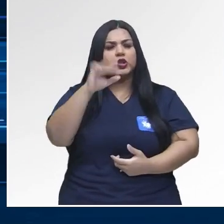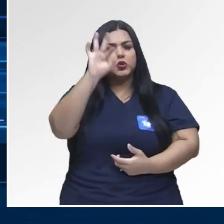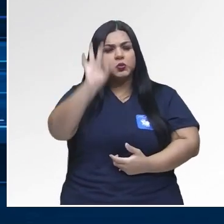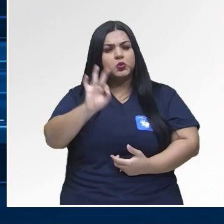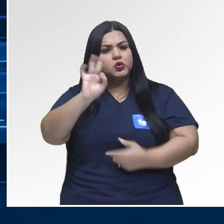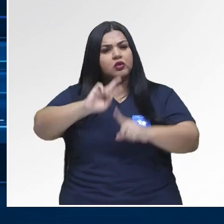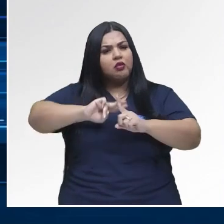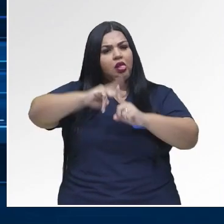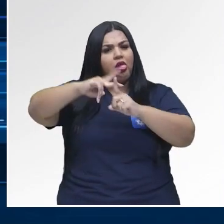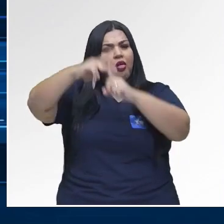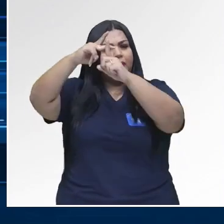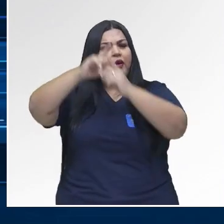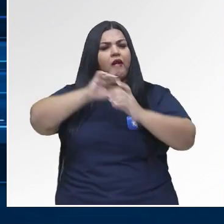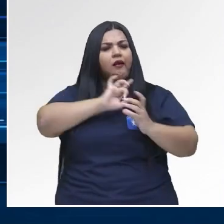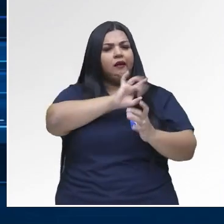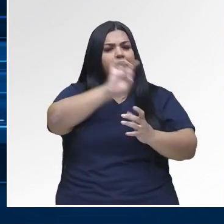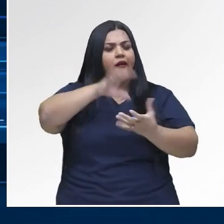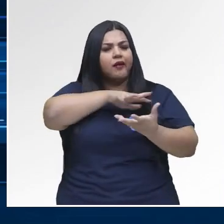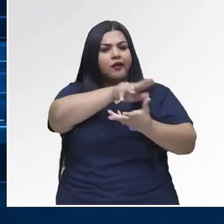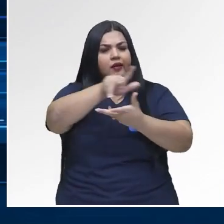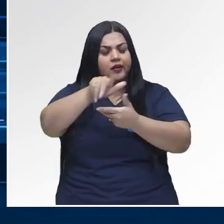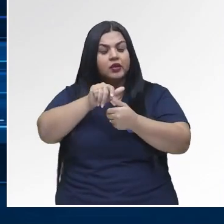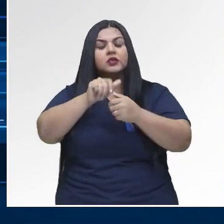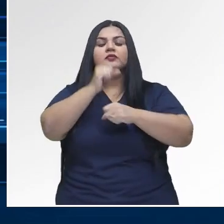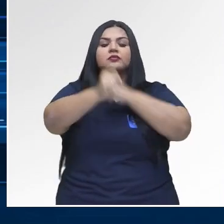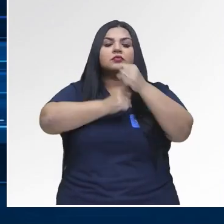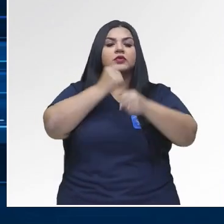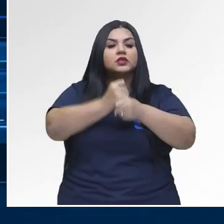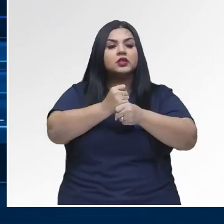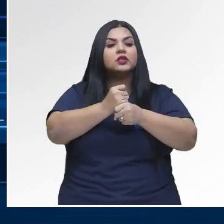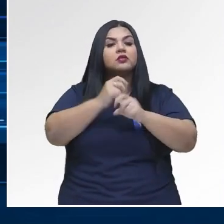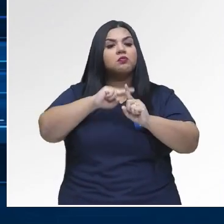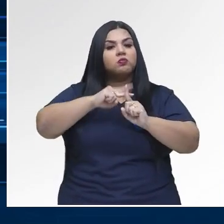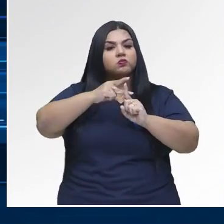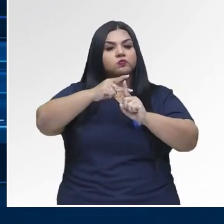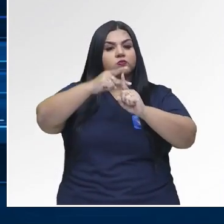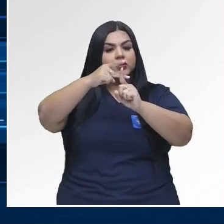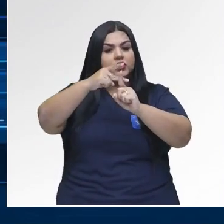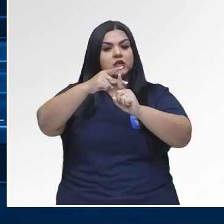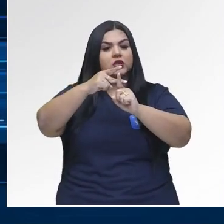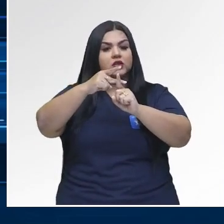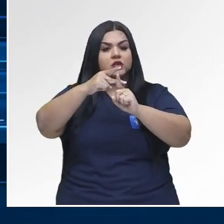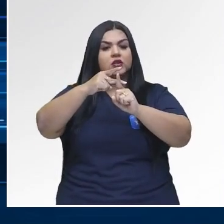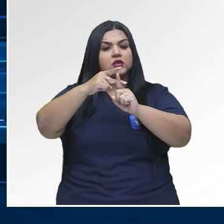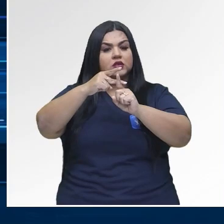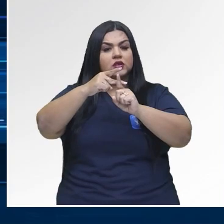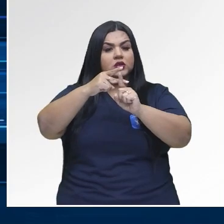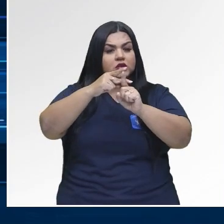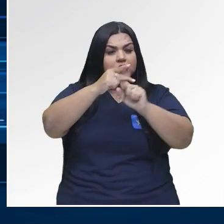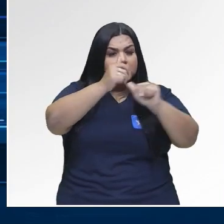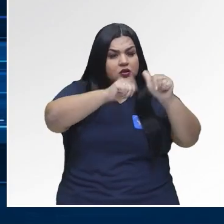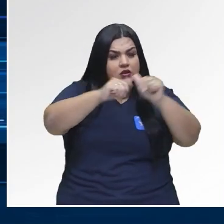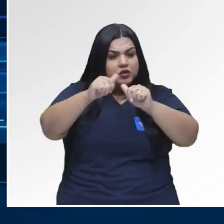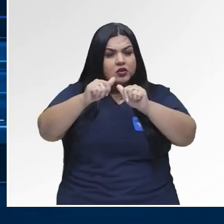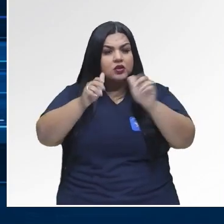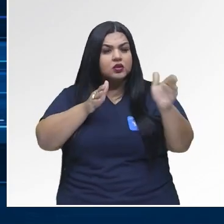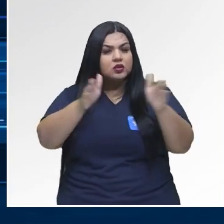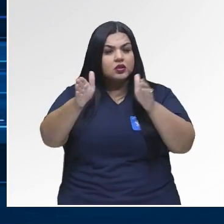ano. A mortalidade por esse tipo de neoplasia é muito elevada e o prognóstico está relacionado à fase em que